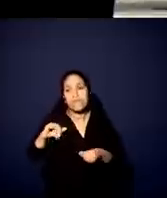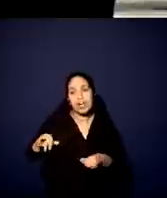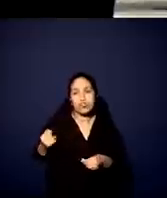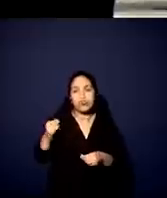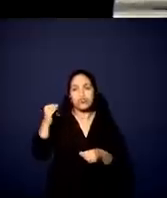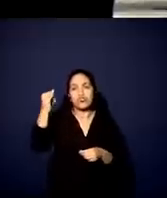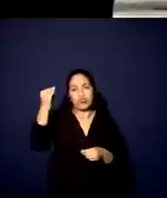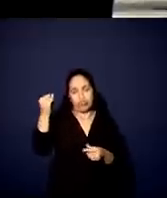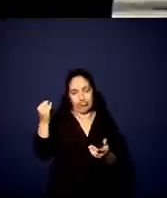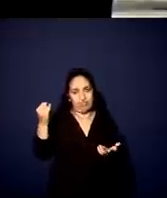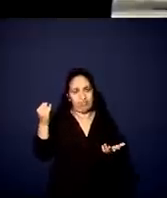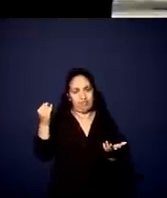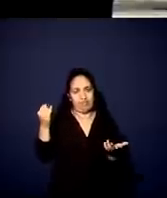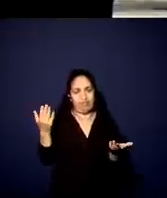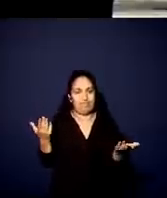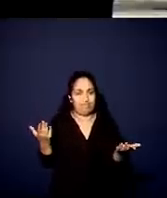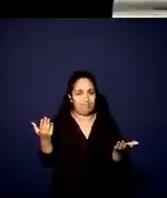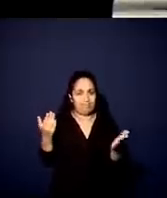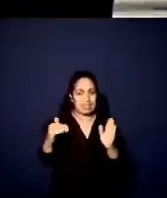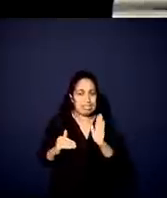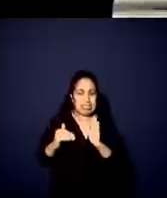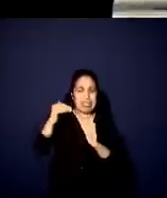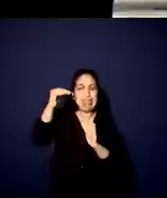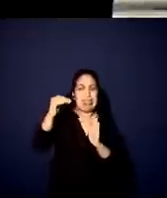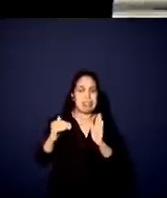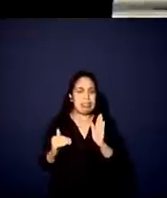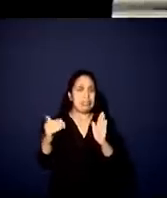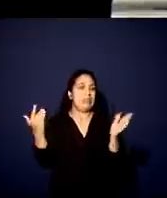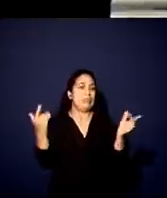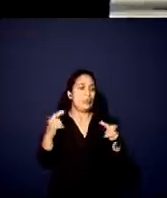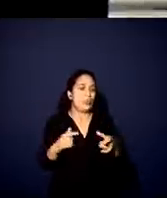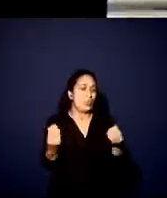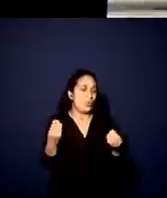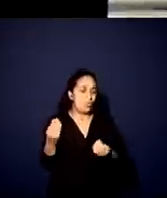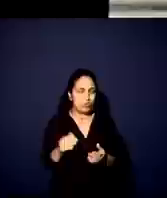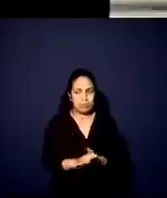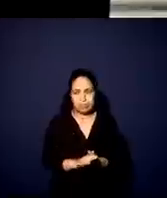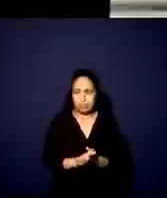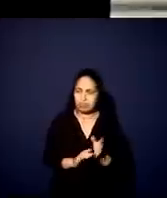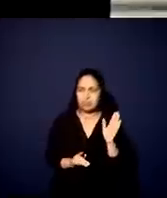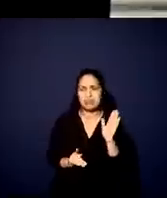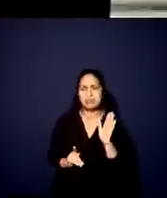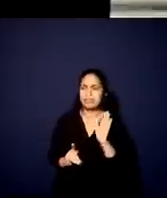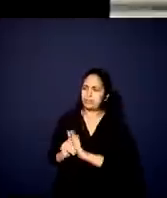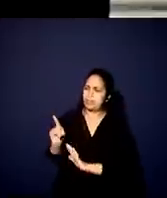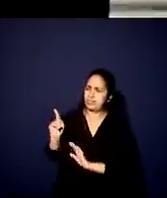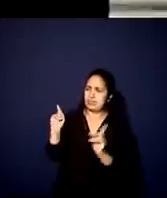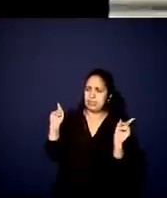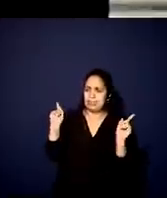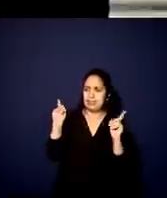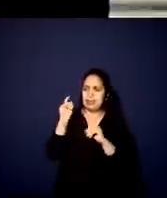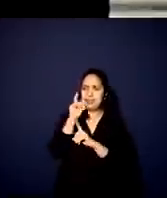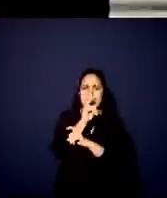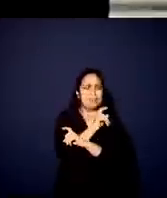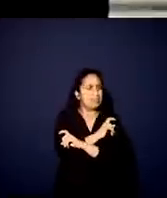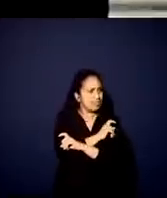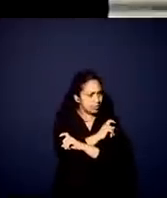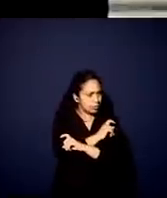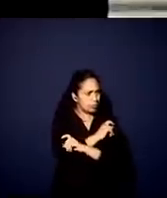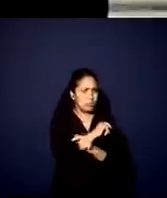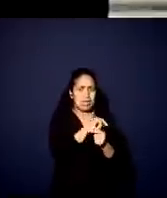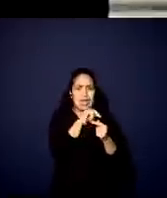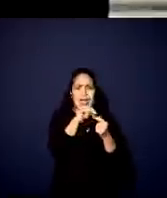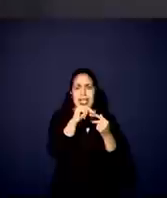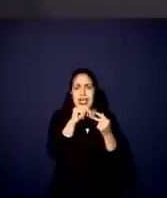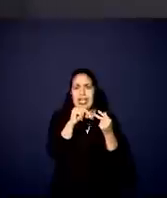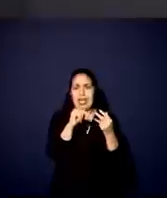essa história para onde iria a taxa de juros essa é uma pergunta bem difícil por todas essas